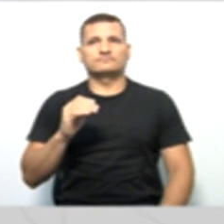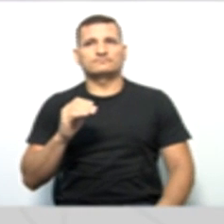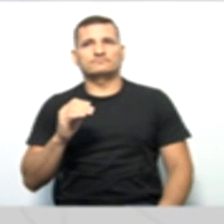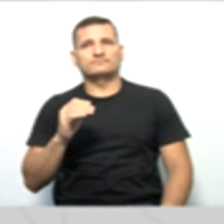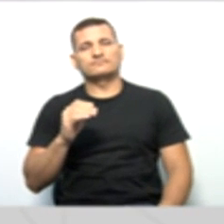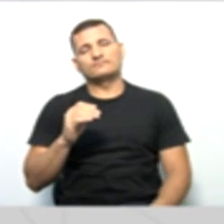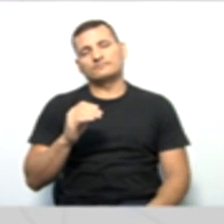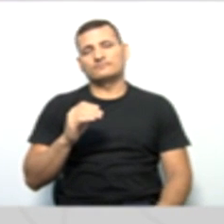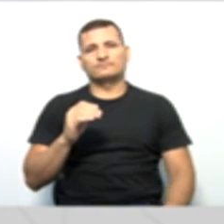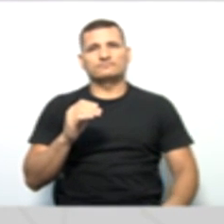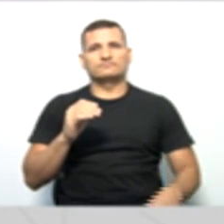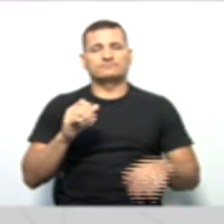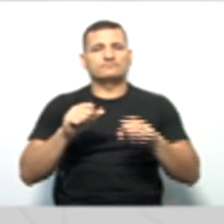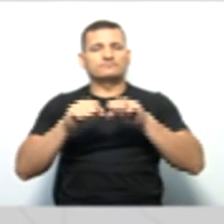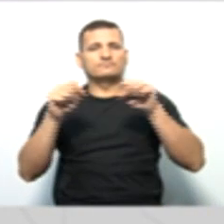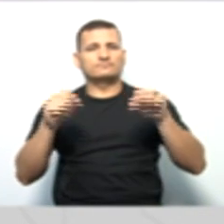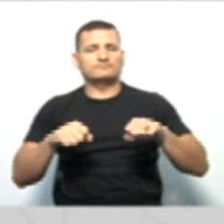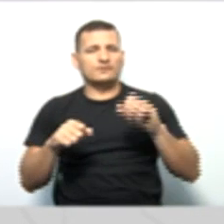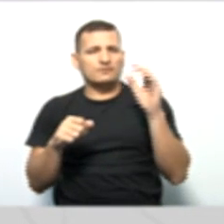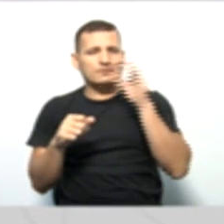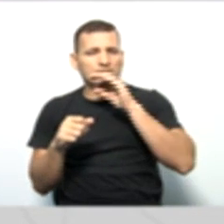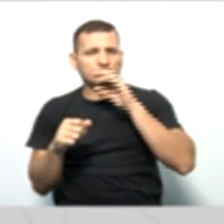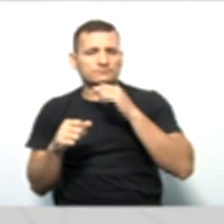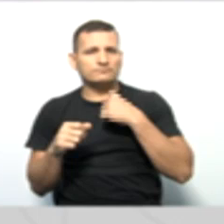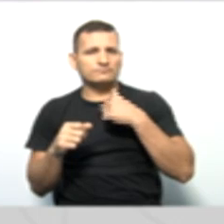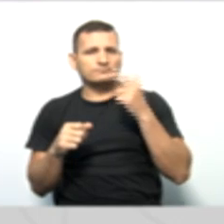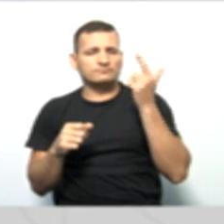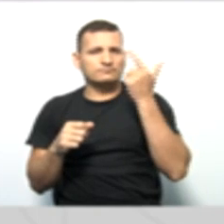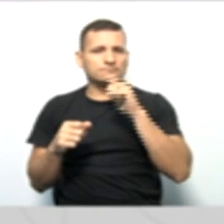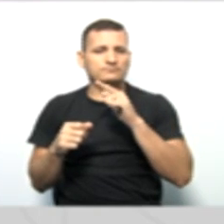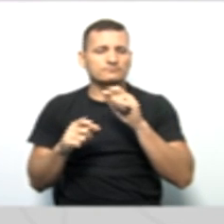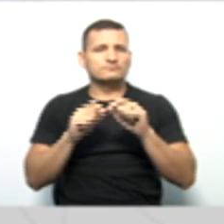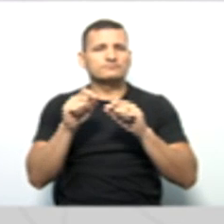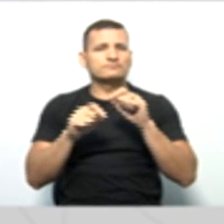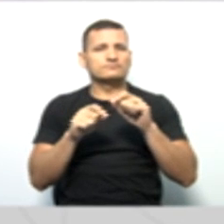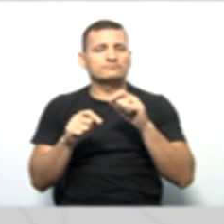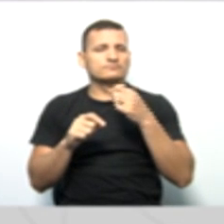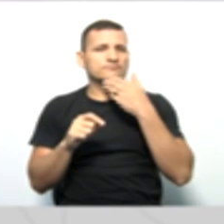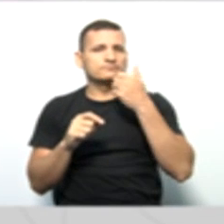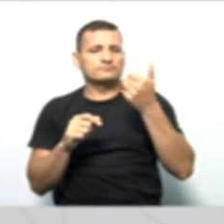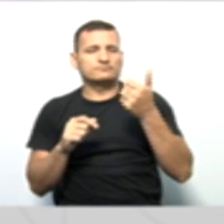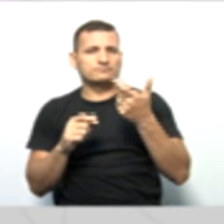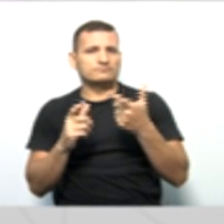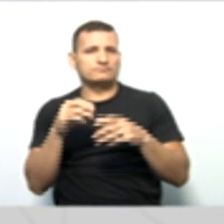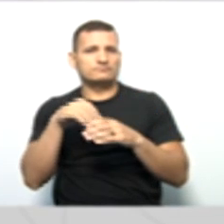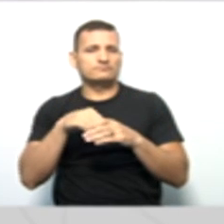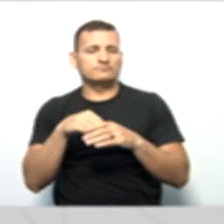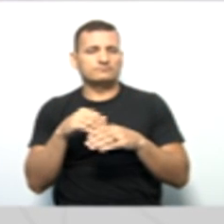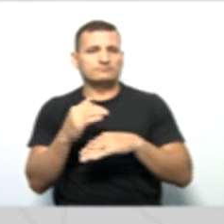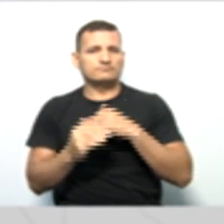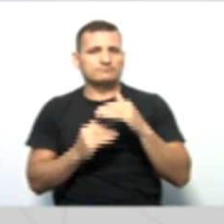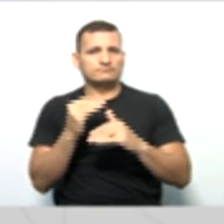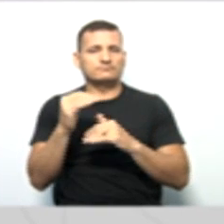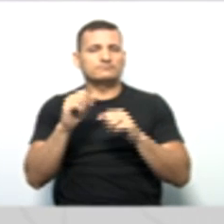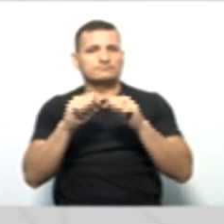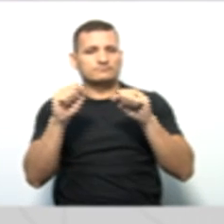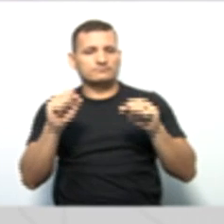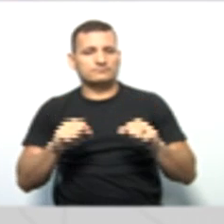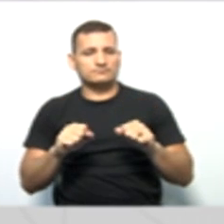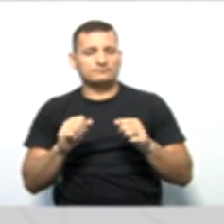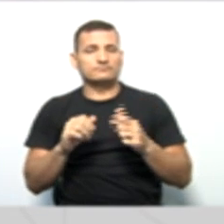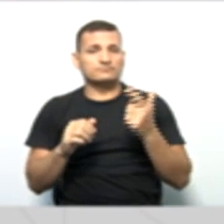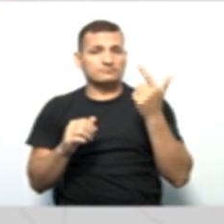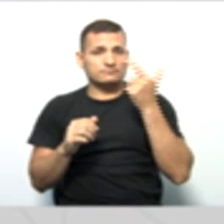bom, tá? Eu consigo rodar, o que é melhor de questão de desempenho dentro de um sistema? Eu consigo usar